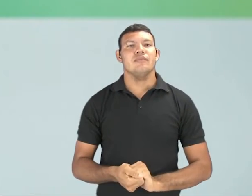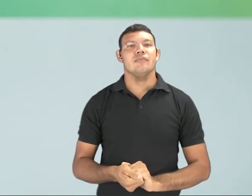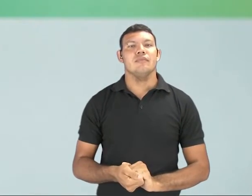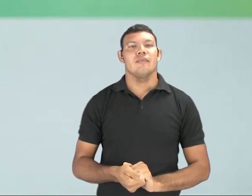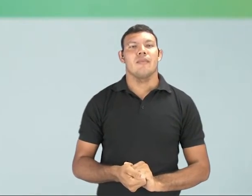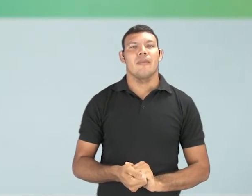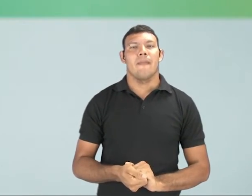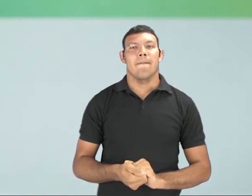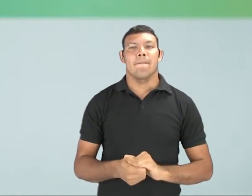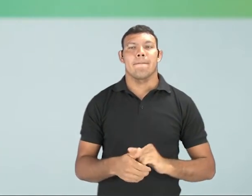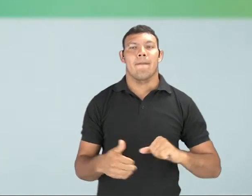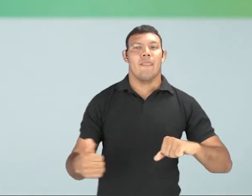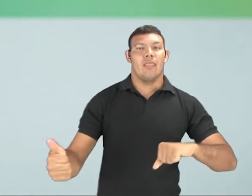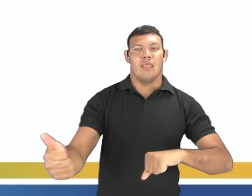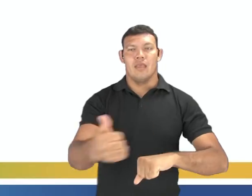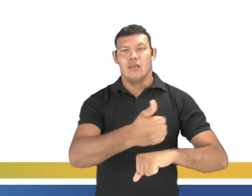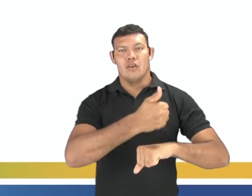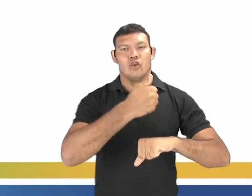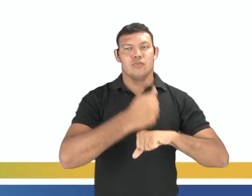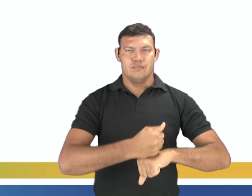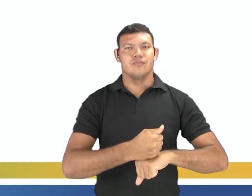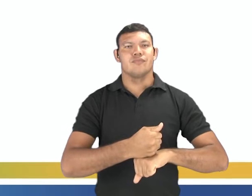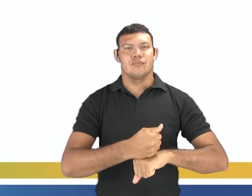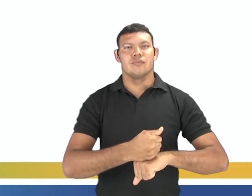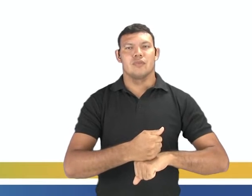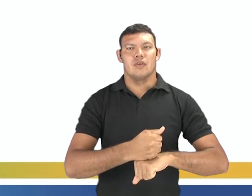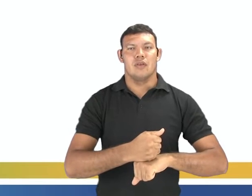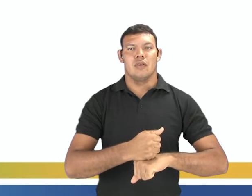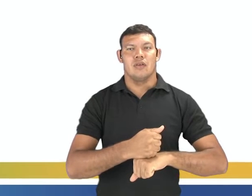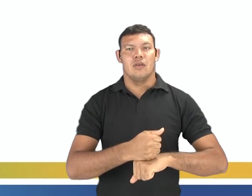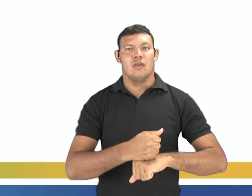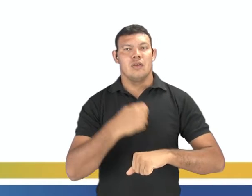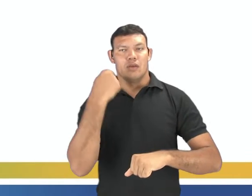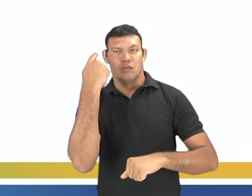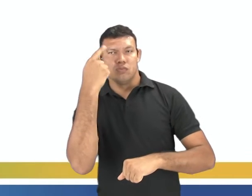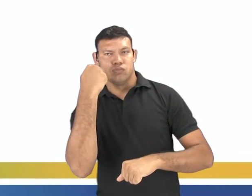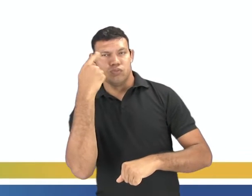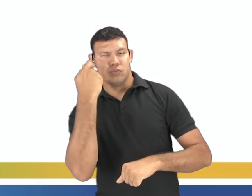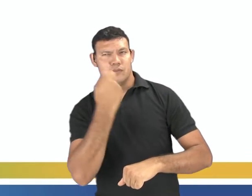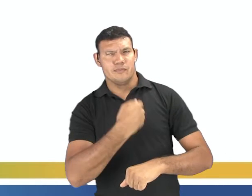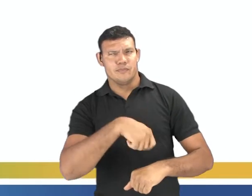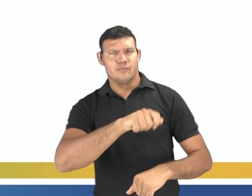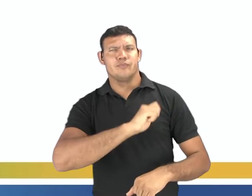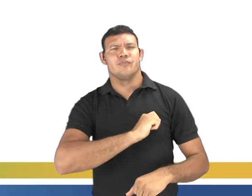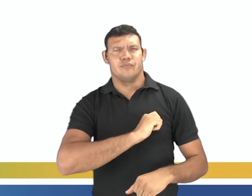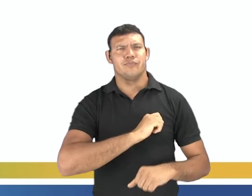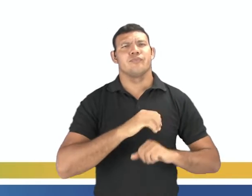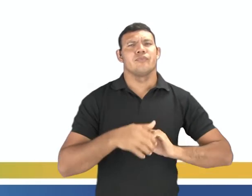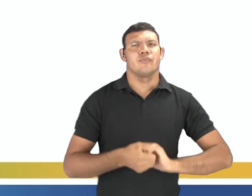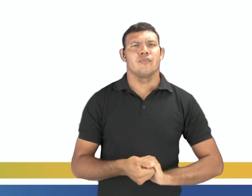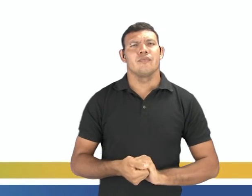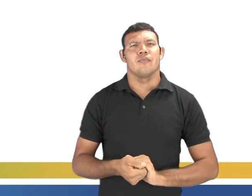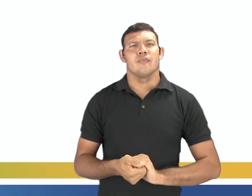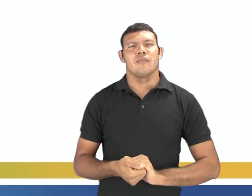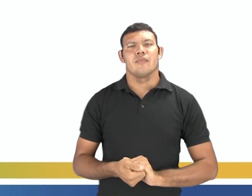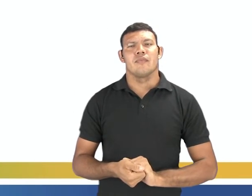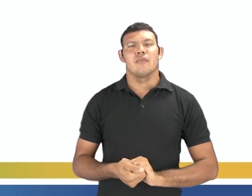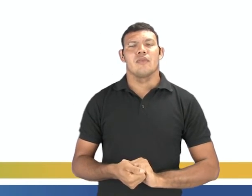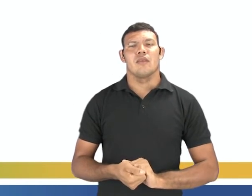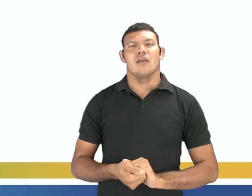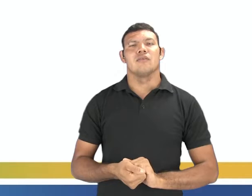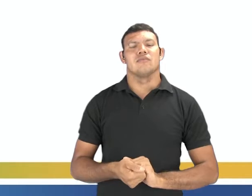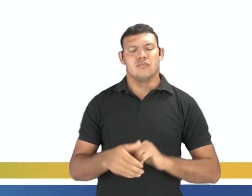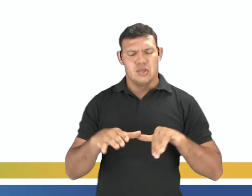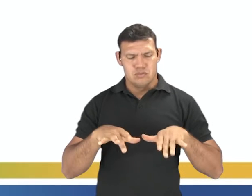às colônias espanholas, eu coloquei essa ilustração aí para você ver quão foi extensa essa colonização espanhola, que